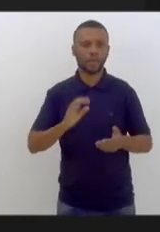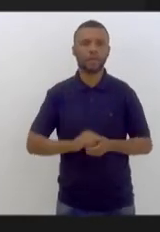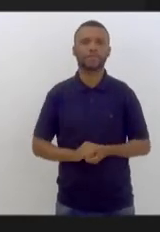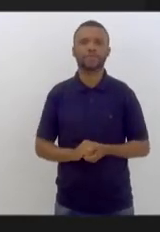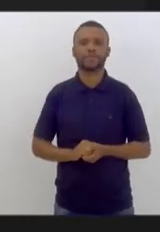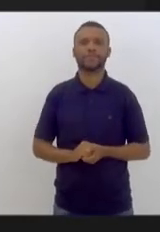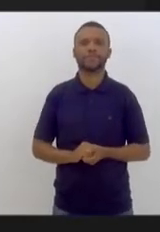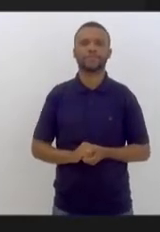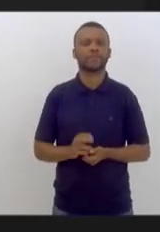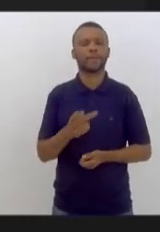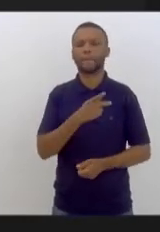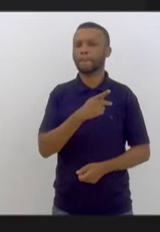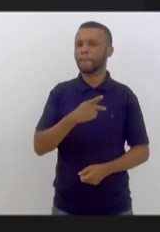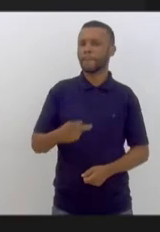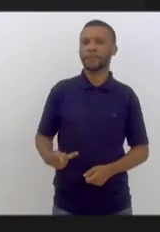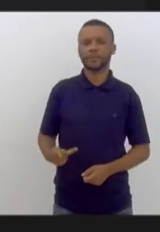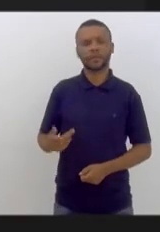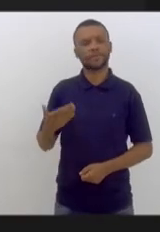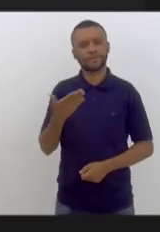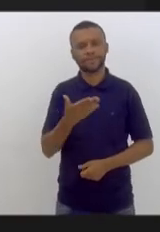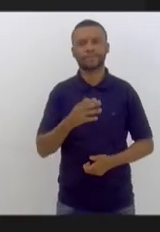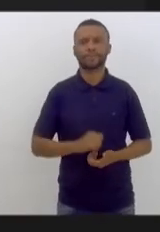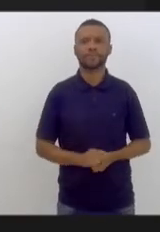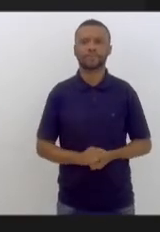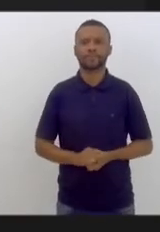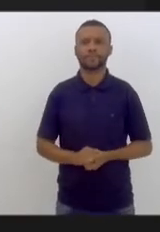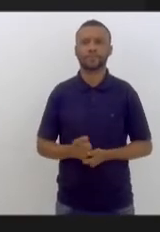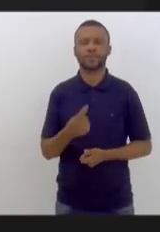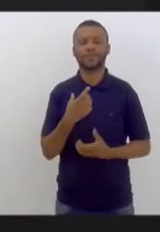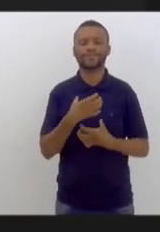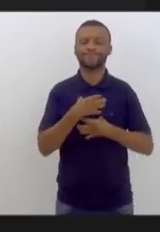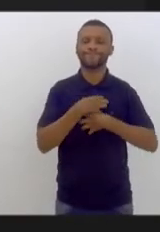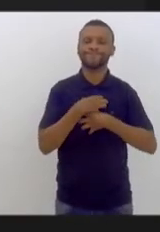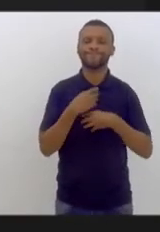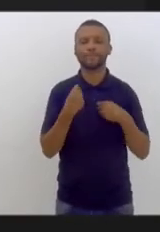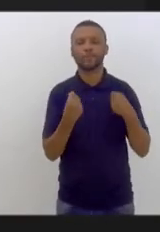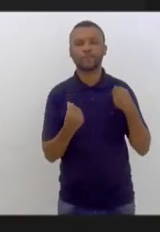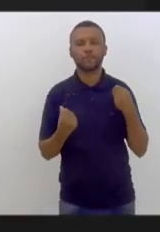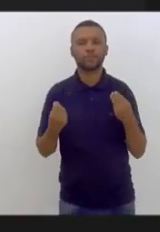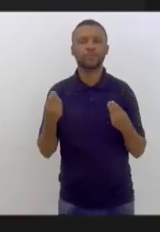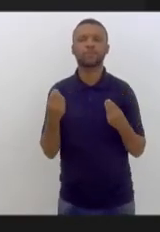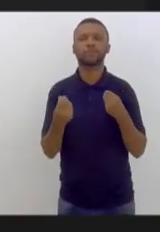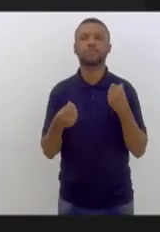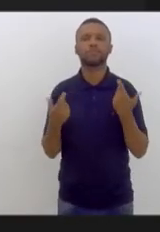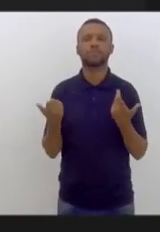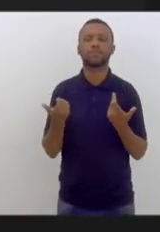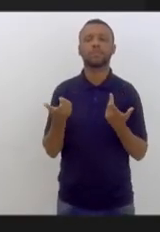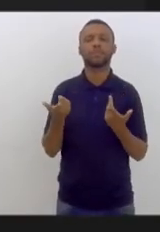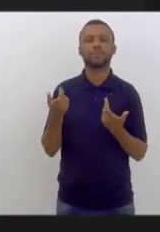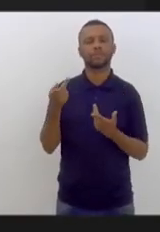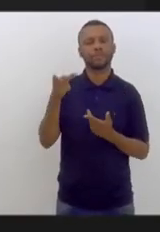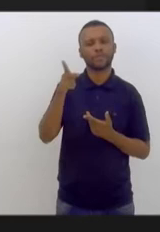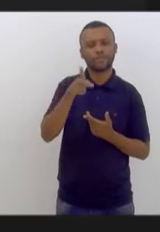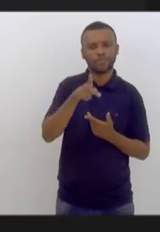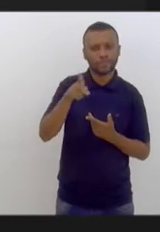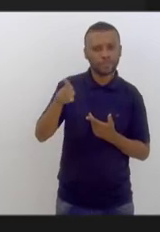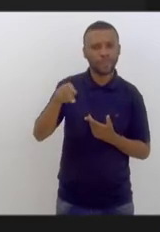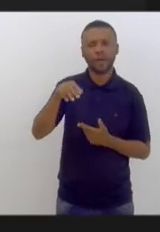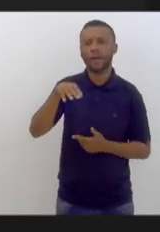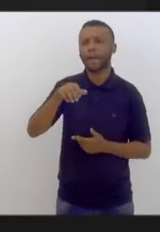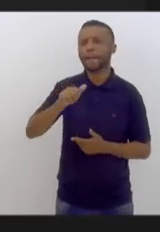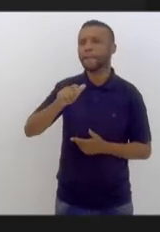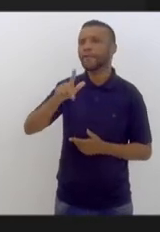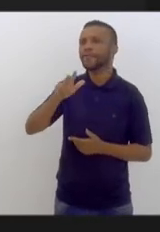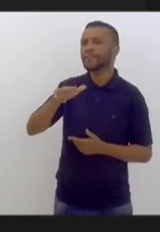Senhor presidente, nós nos sentimos assim, a professora Malvina muito, muito bem falou,